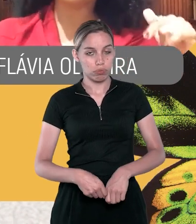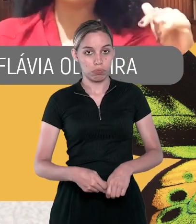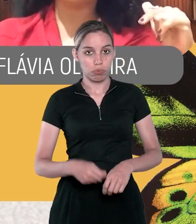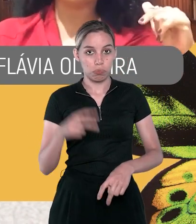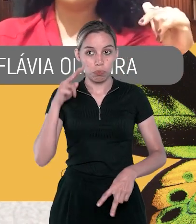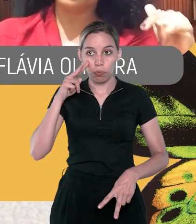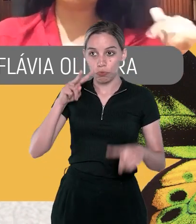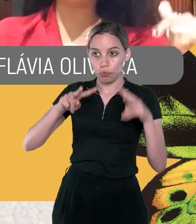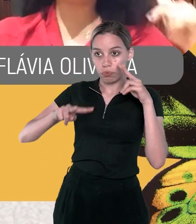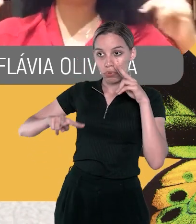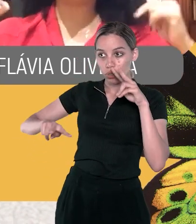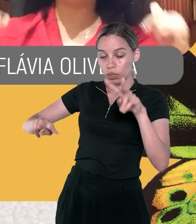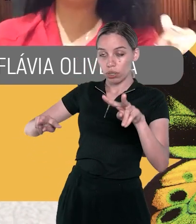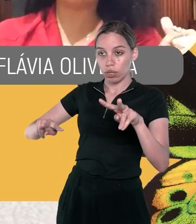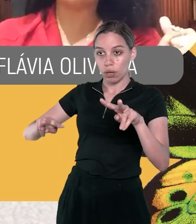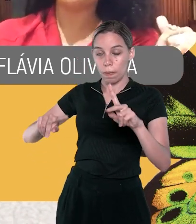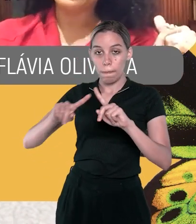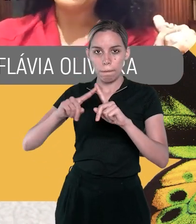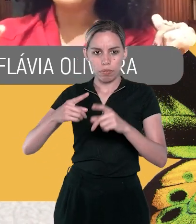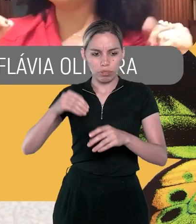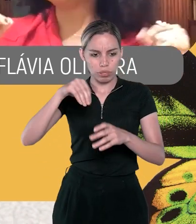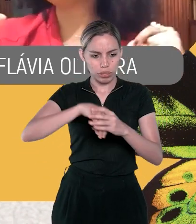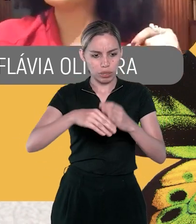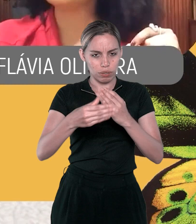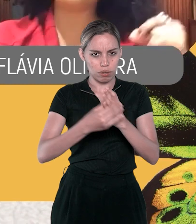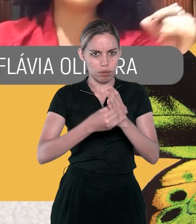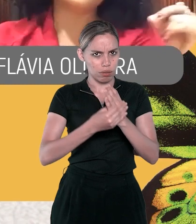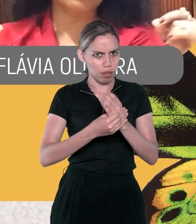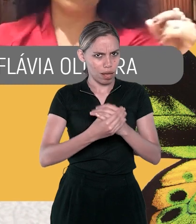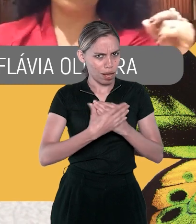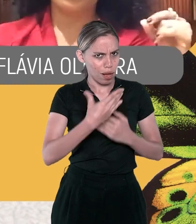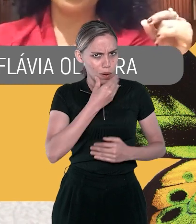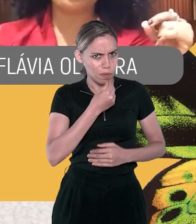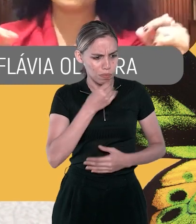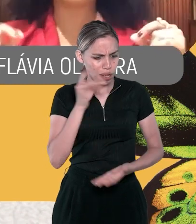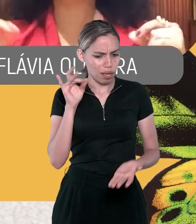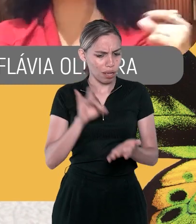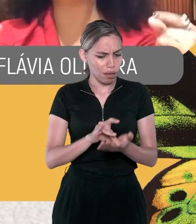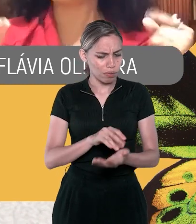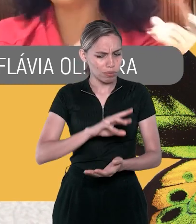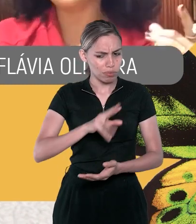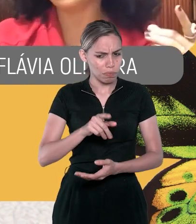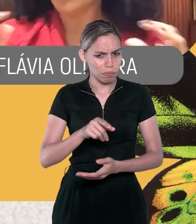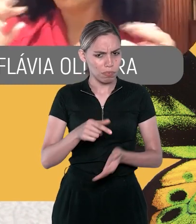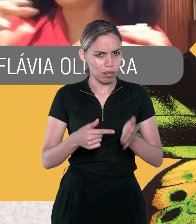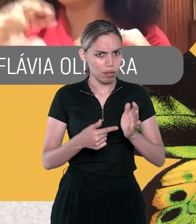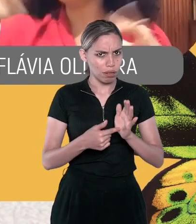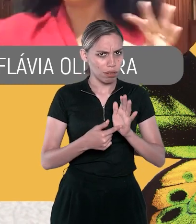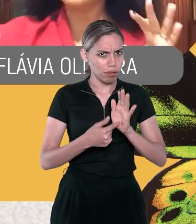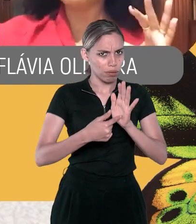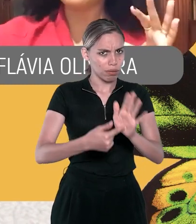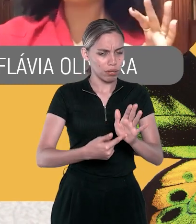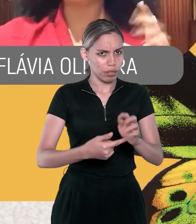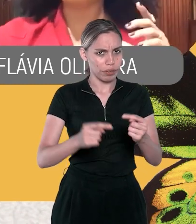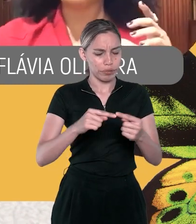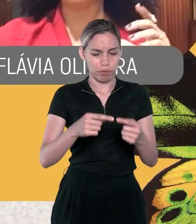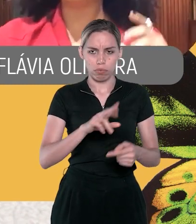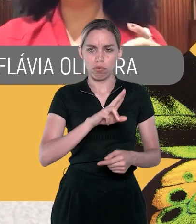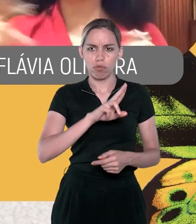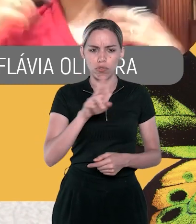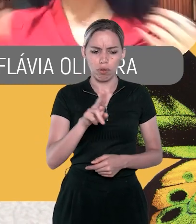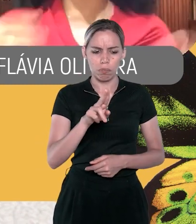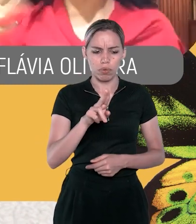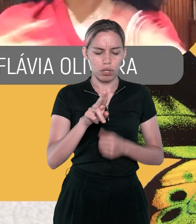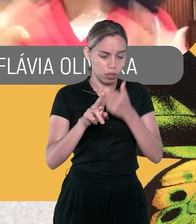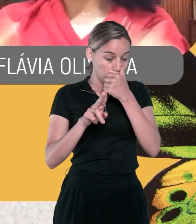na cena, né, no romance, ele não é visível. Ele quase nunca é visível. O nome dele, por exemplo,